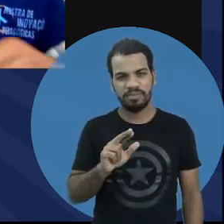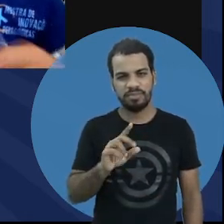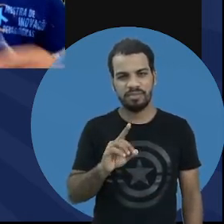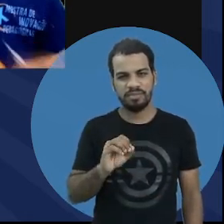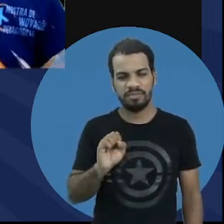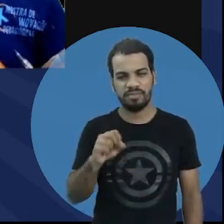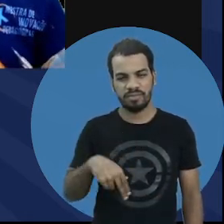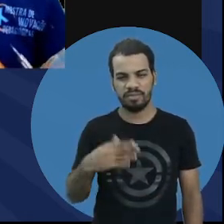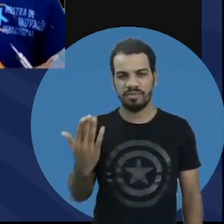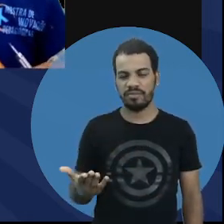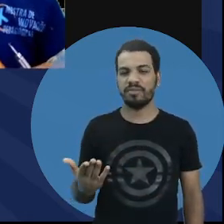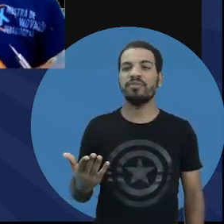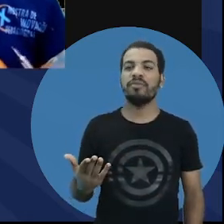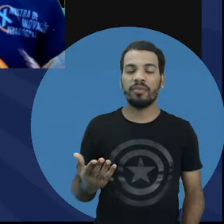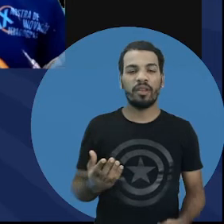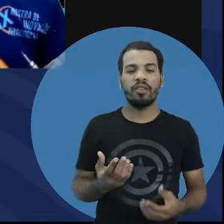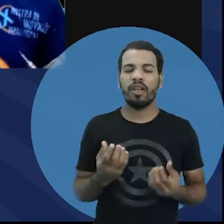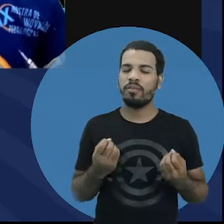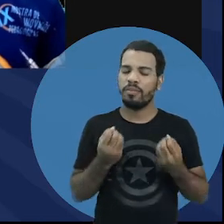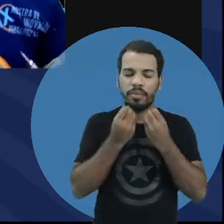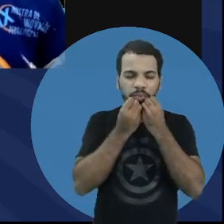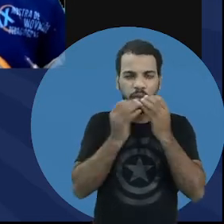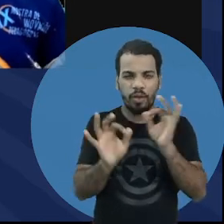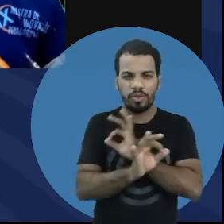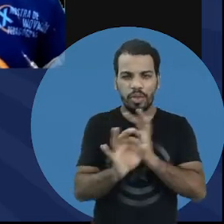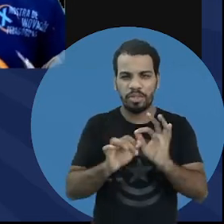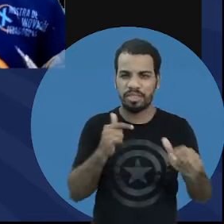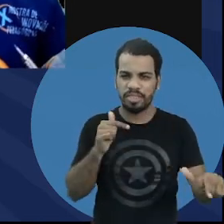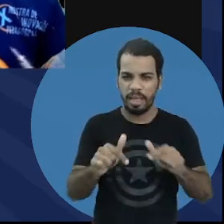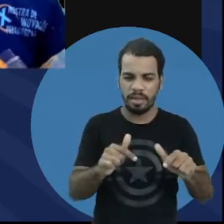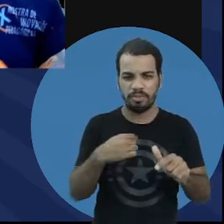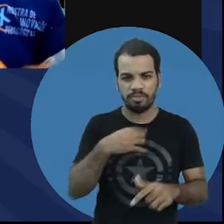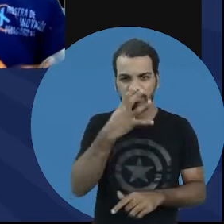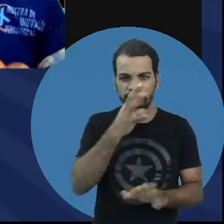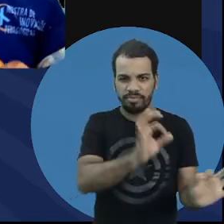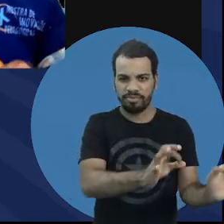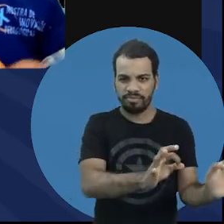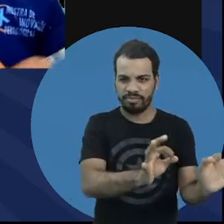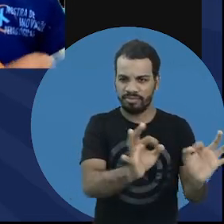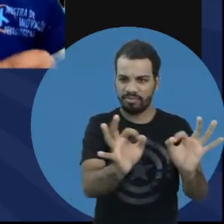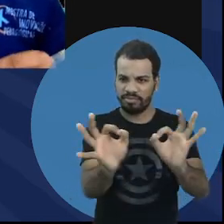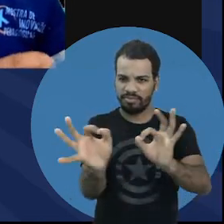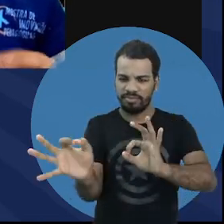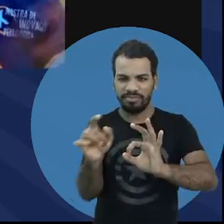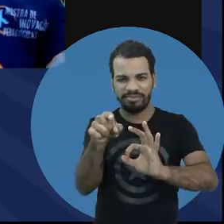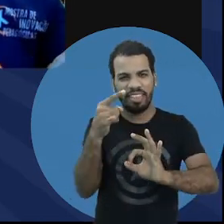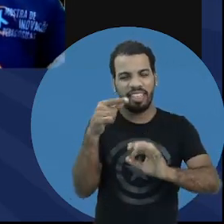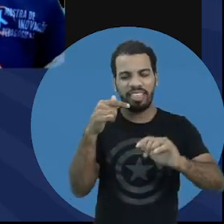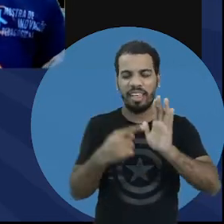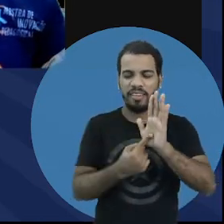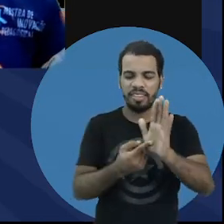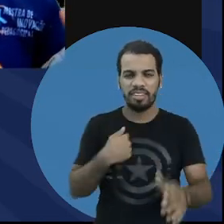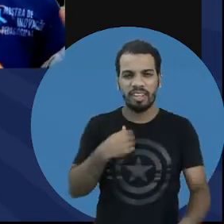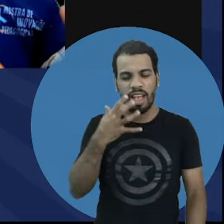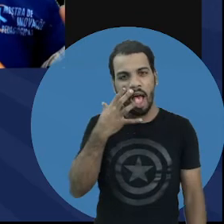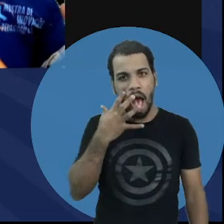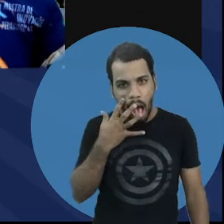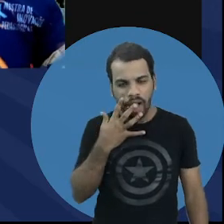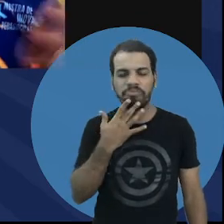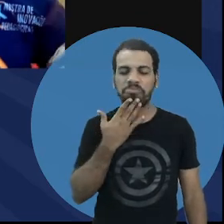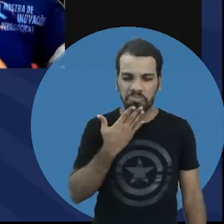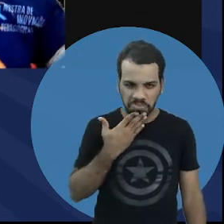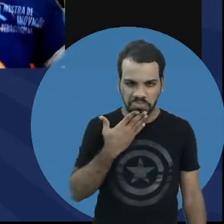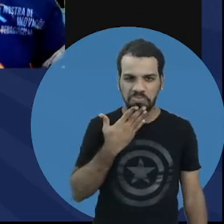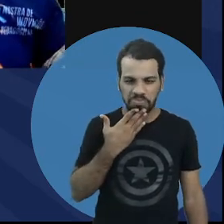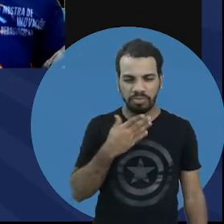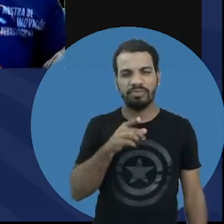Burgos pelo excelente trabalho. Eu acompanhei atentamente aqui a apresentação de vocês e fiquei encantado quando